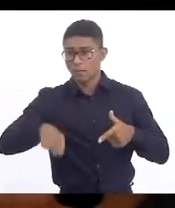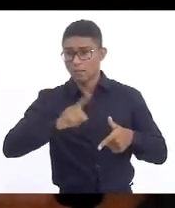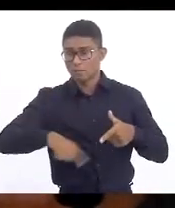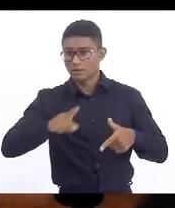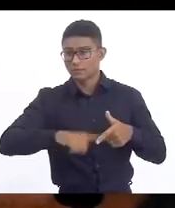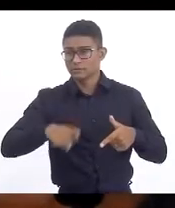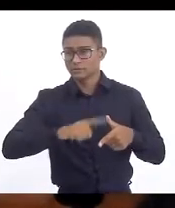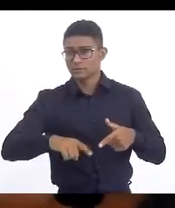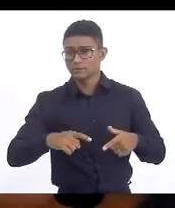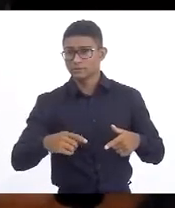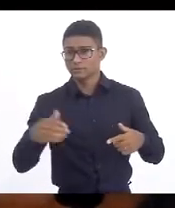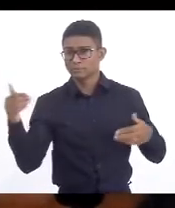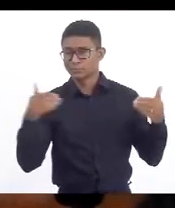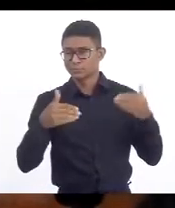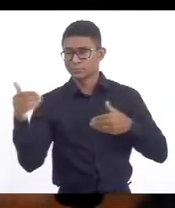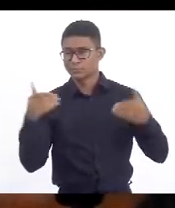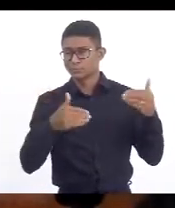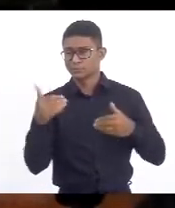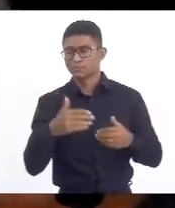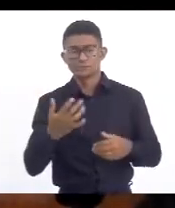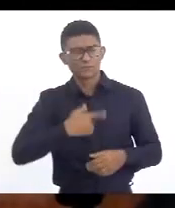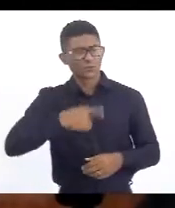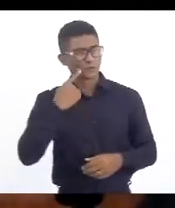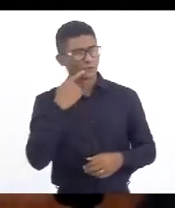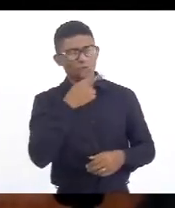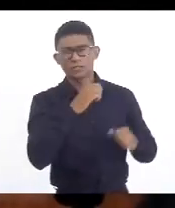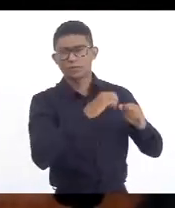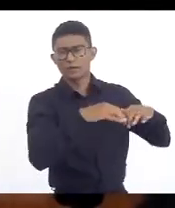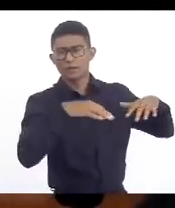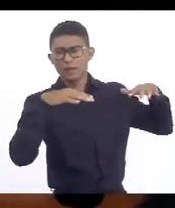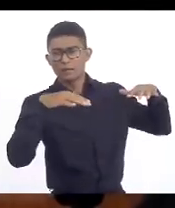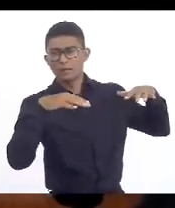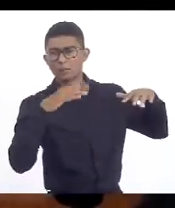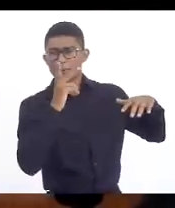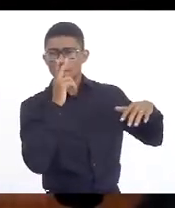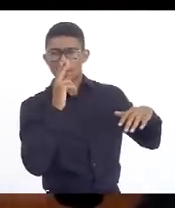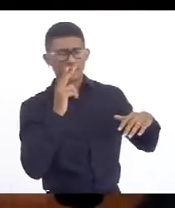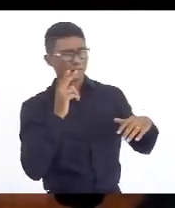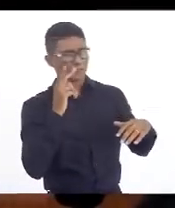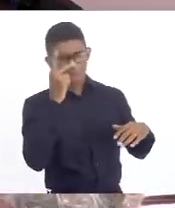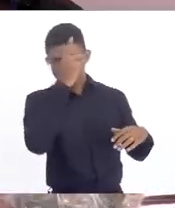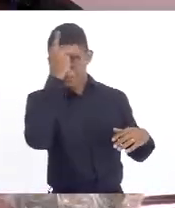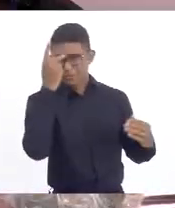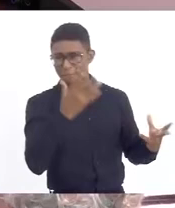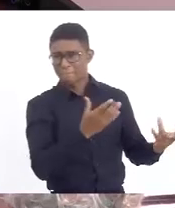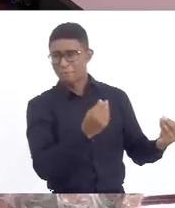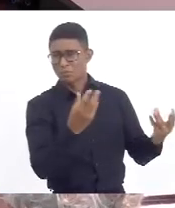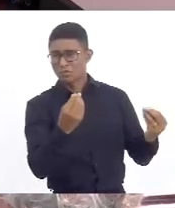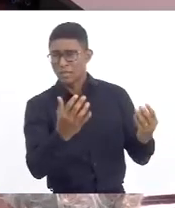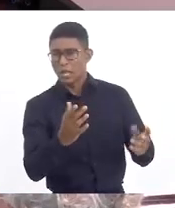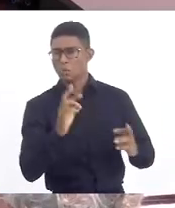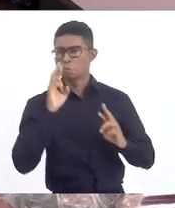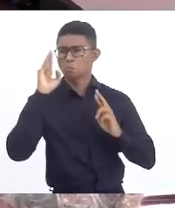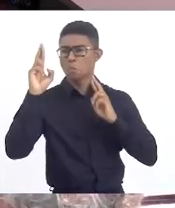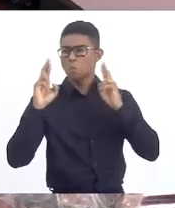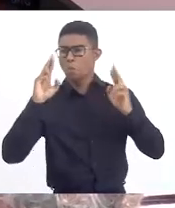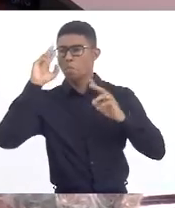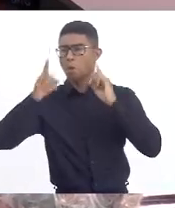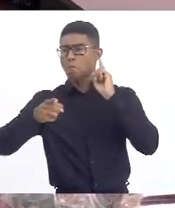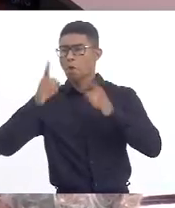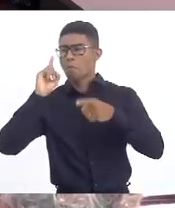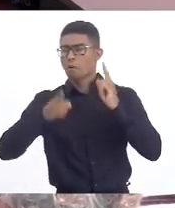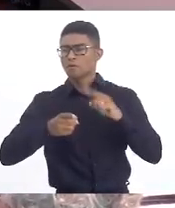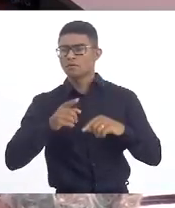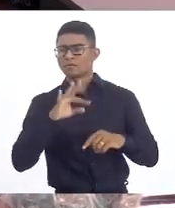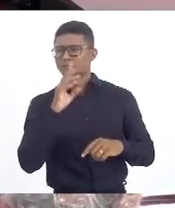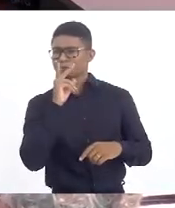vendo agora a Câmara Metropolitana que tem lá uma proposta. Então, é muito chefe para pouca tribo. A questão é uma só, é a água. Mas esse aqui discute